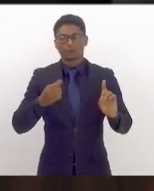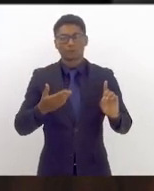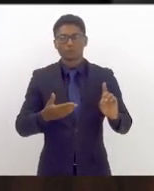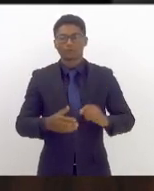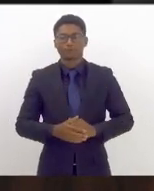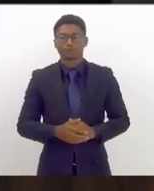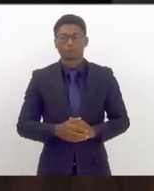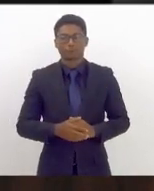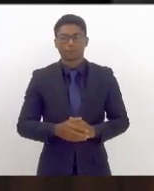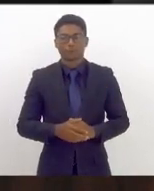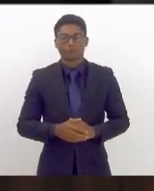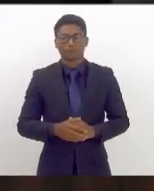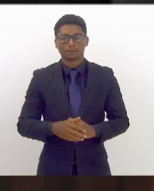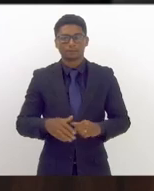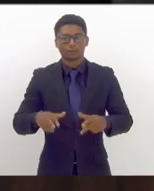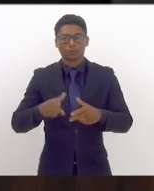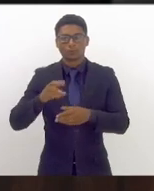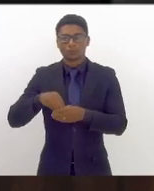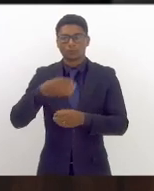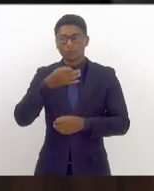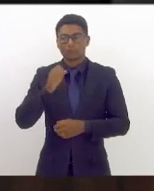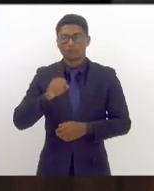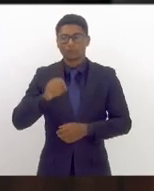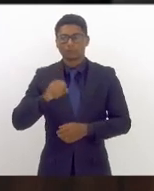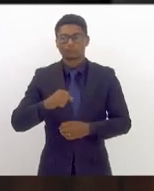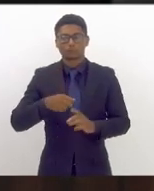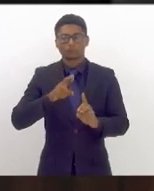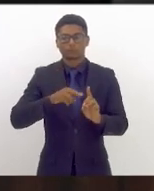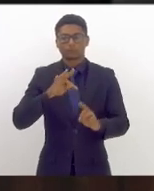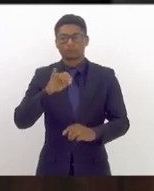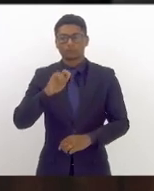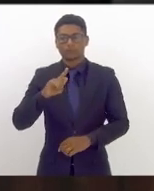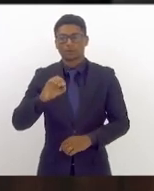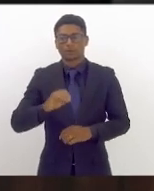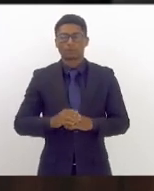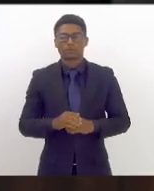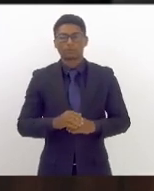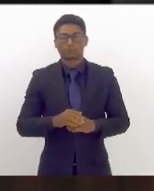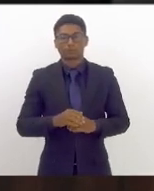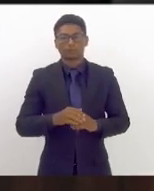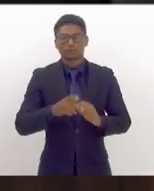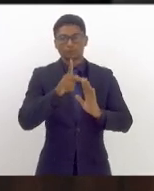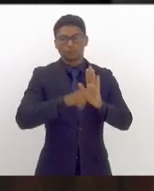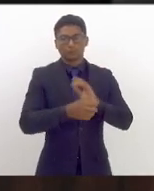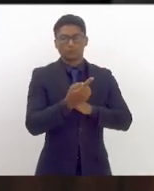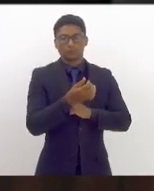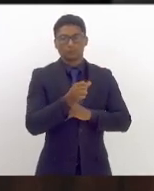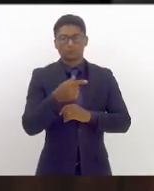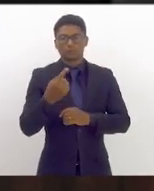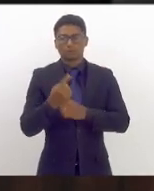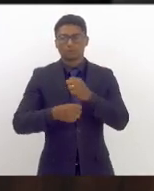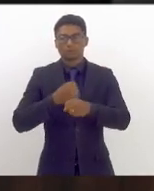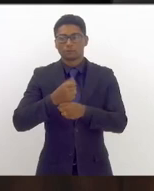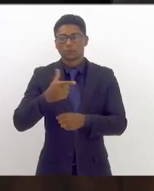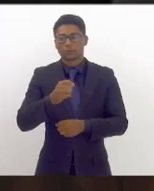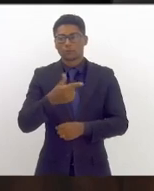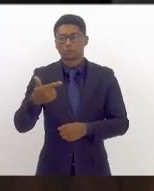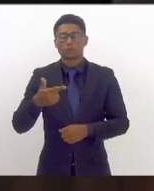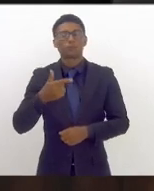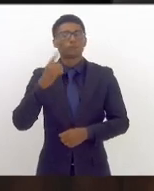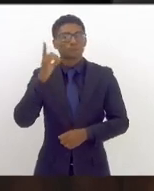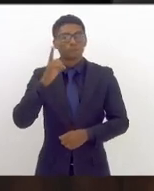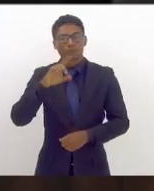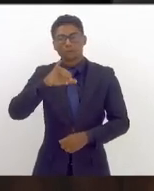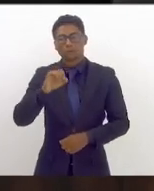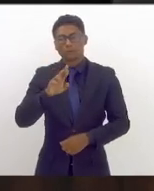já Piaçu parecida comissão favorável relatou Thiago Pampulha projeto de resolução 1671 de 22 de altura e deputado Jorge